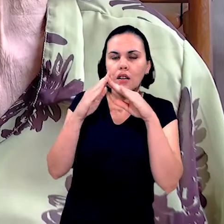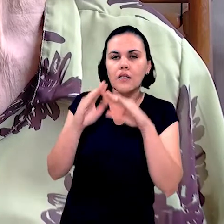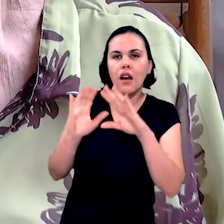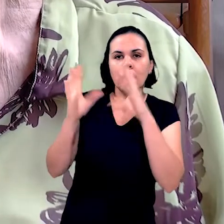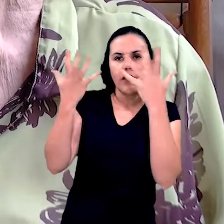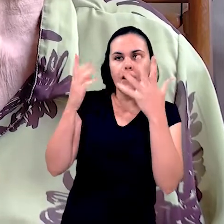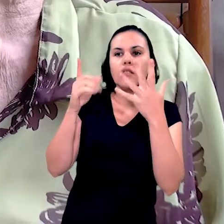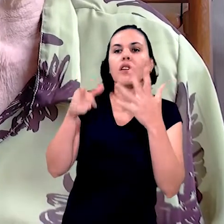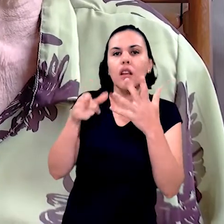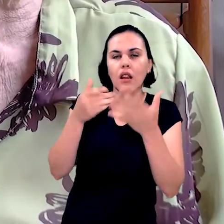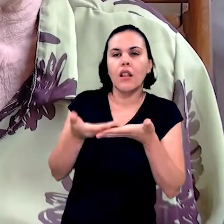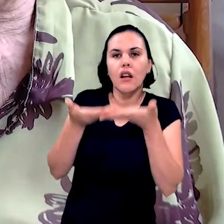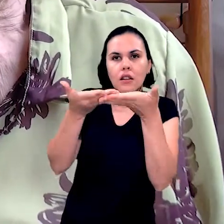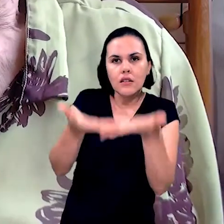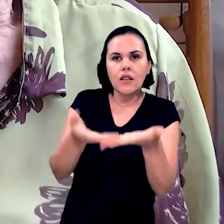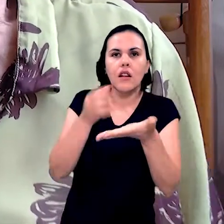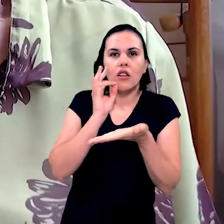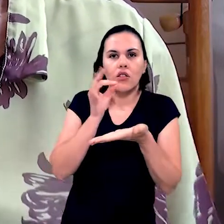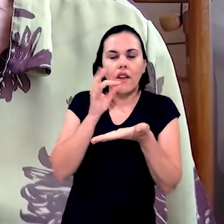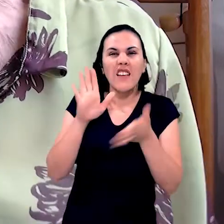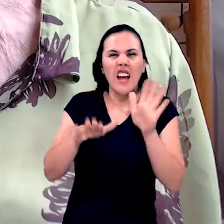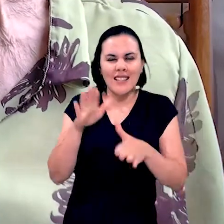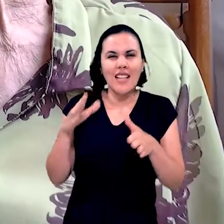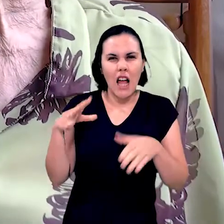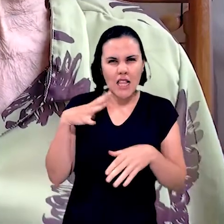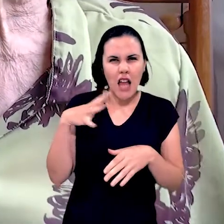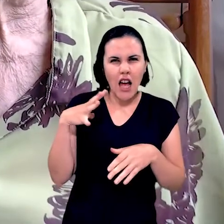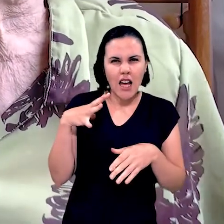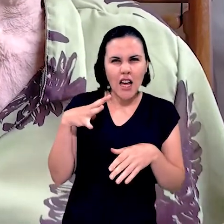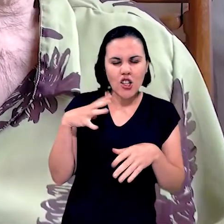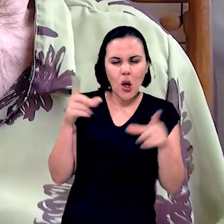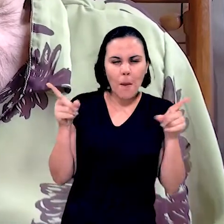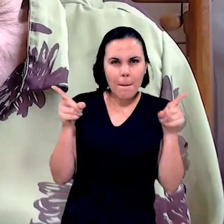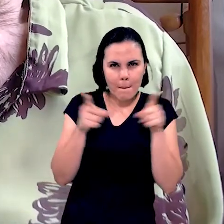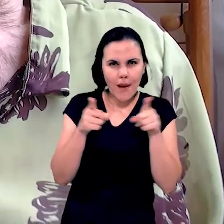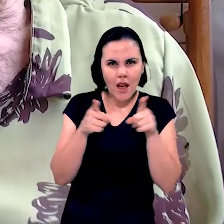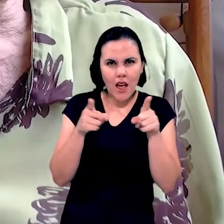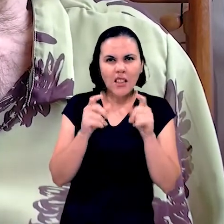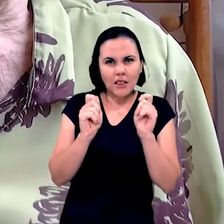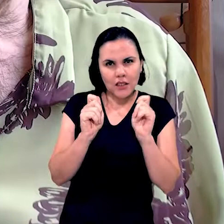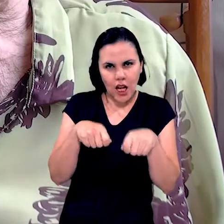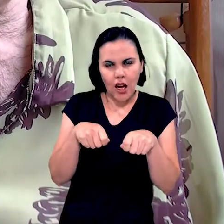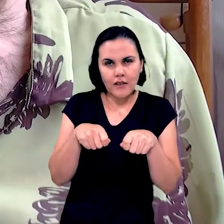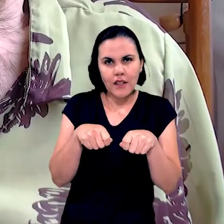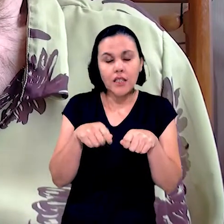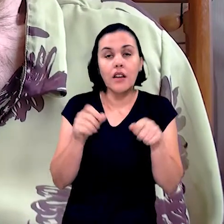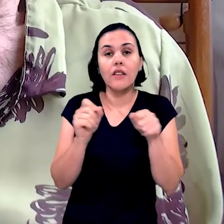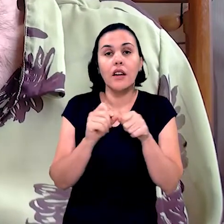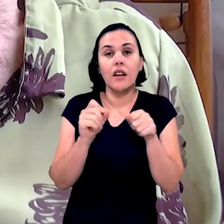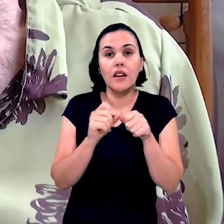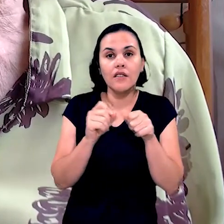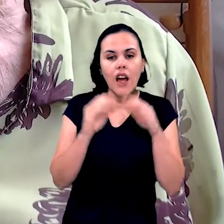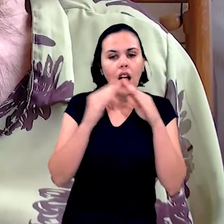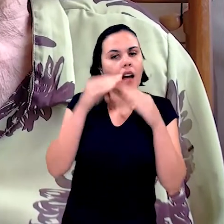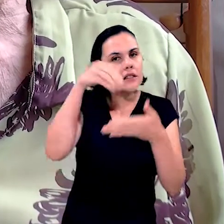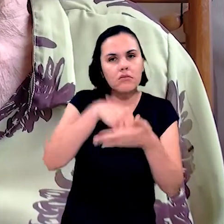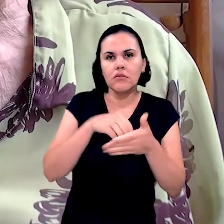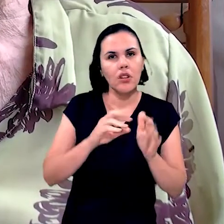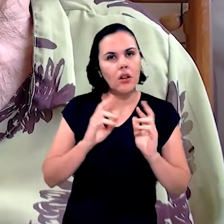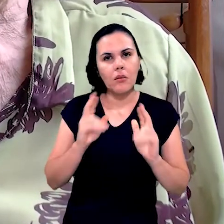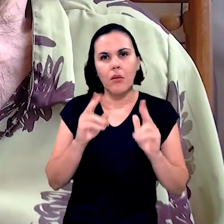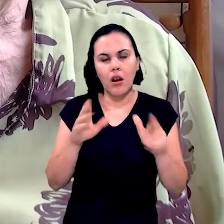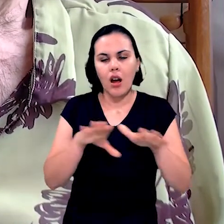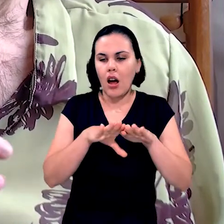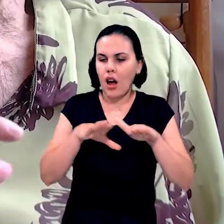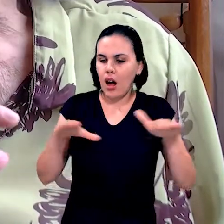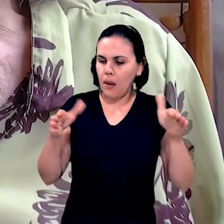festeiro, lá que ia ser servido o café. Como a cidade era pequena, podia comportar, era feito lá em casa